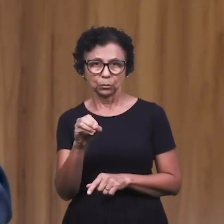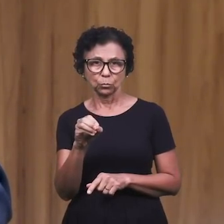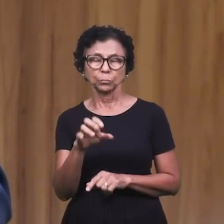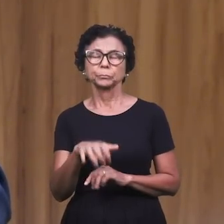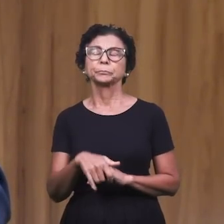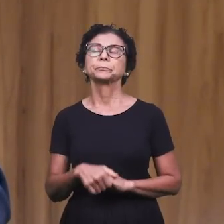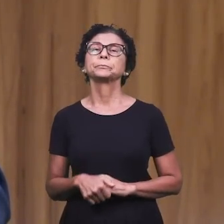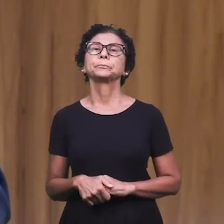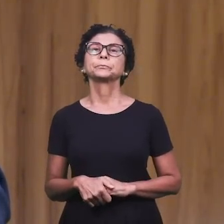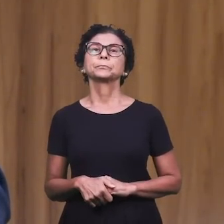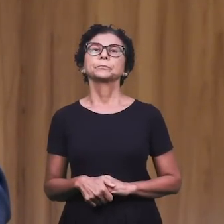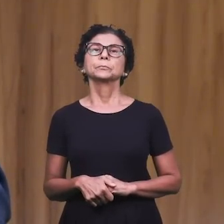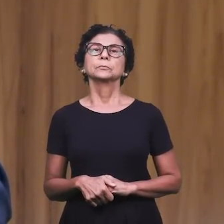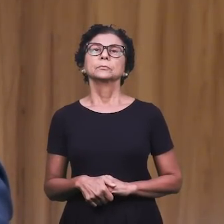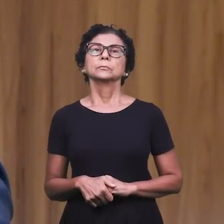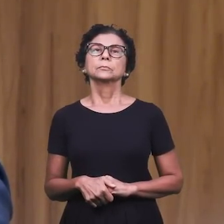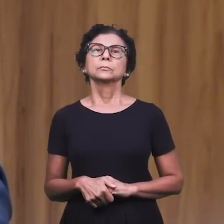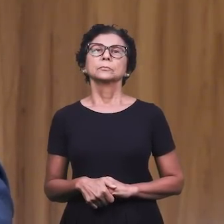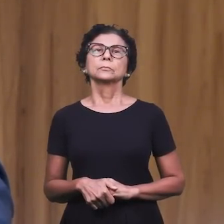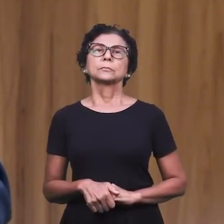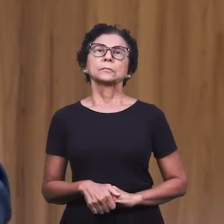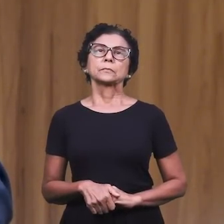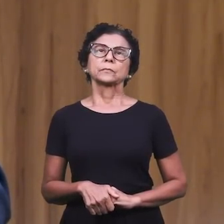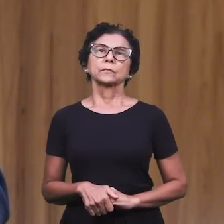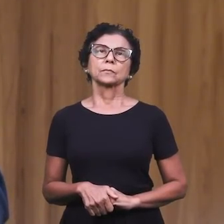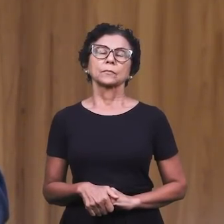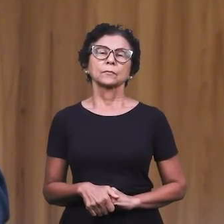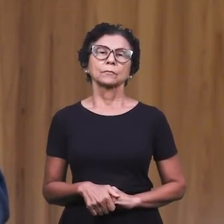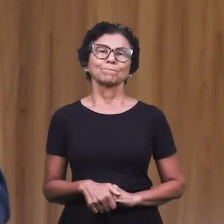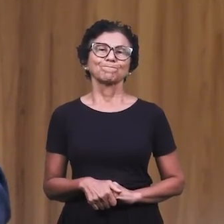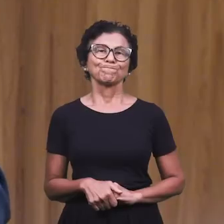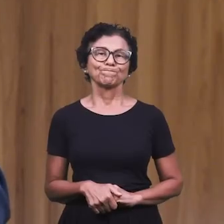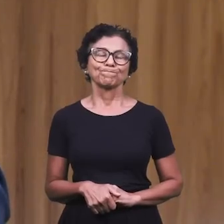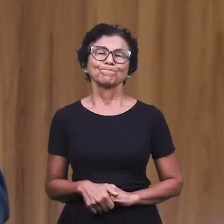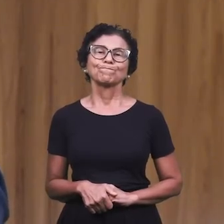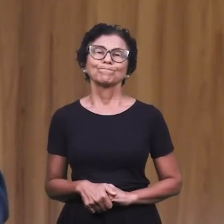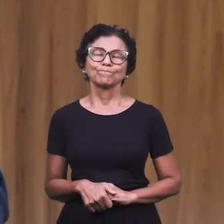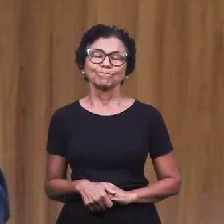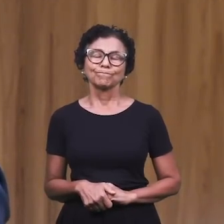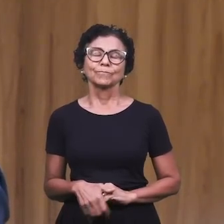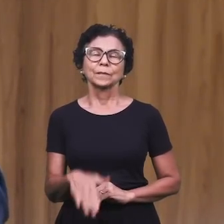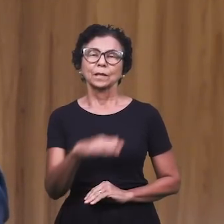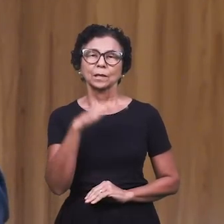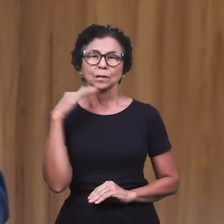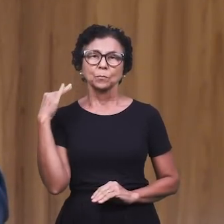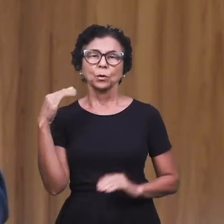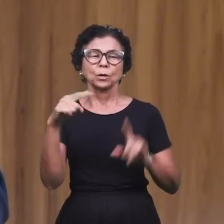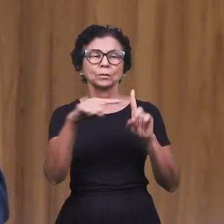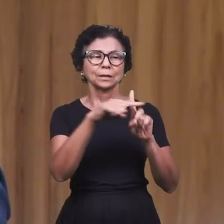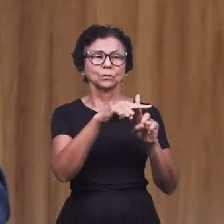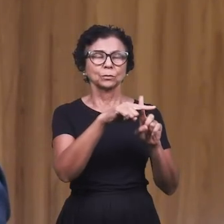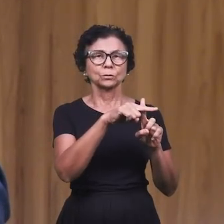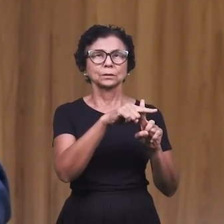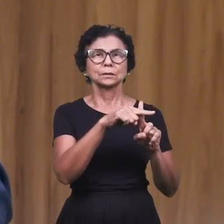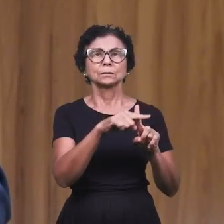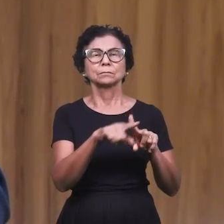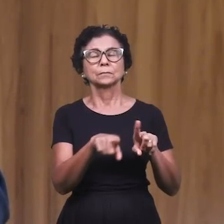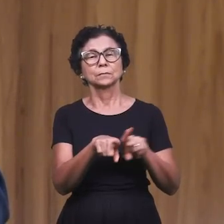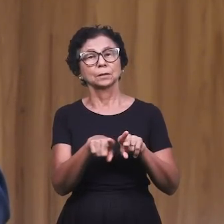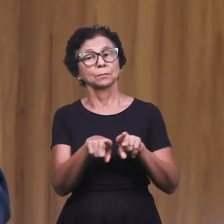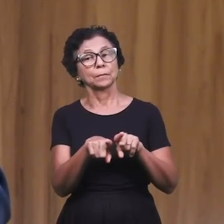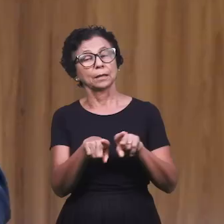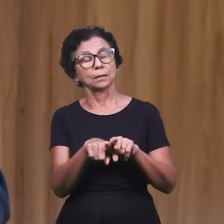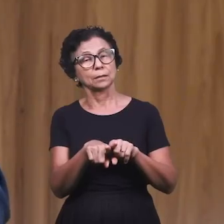Egito, e a história de que ele foi crucificado ali, como muitas histórias que não estão na Bíblia, né?